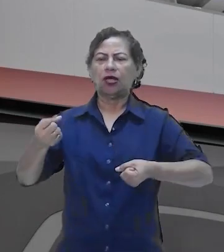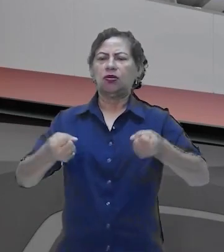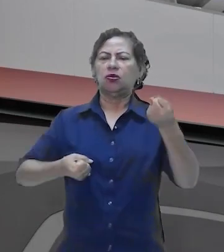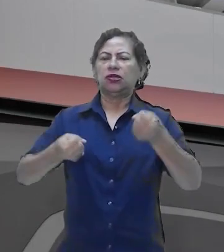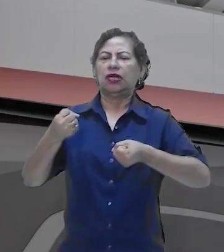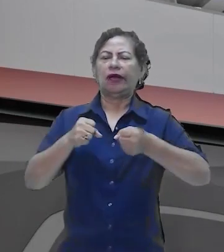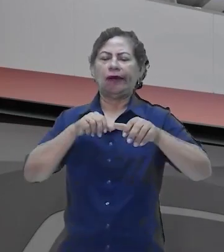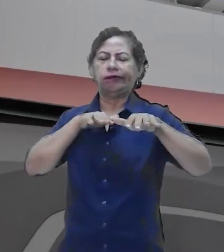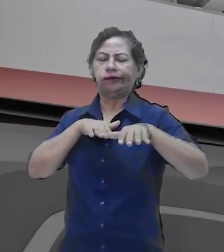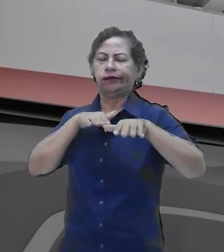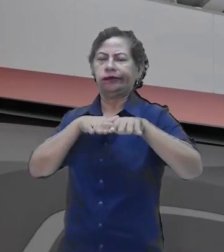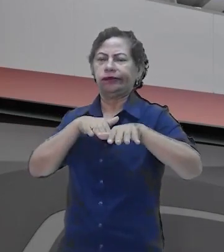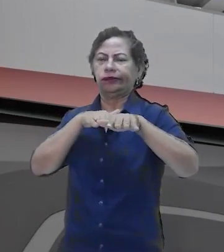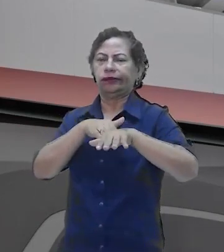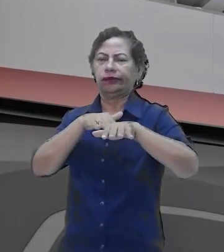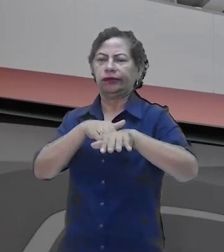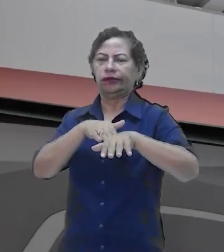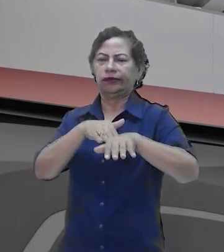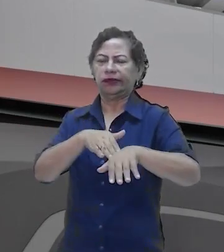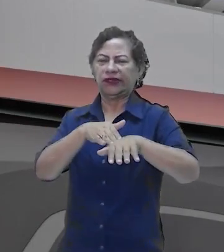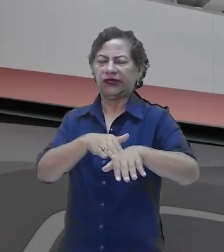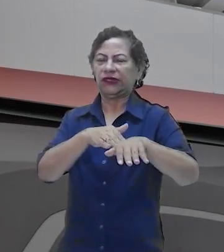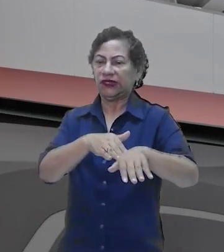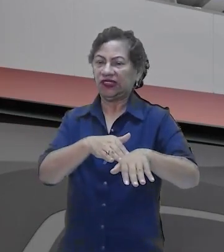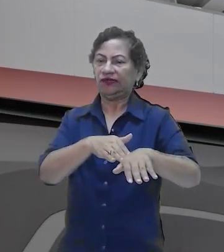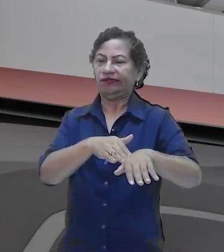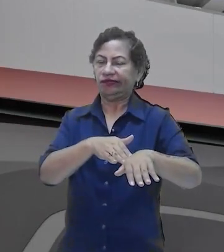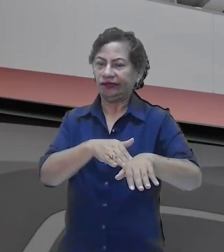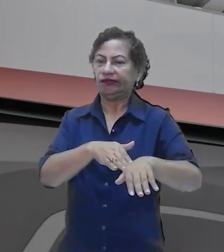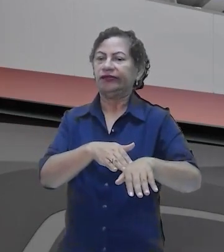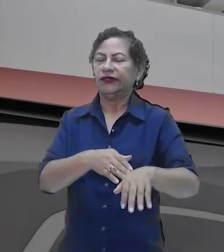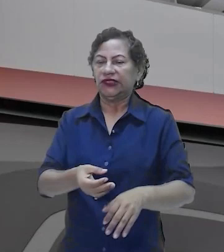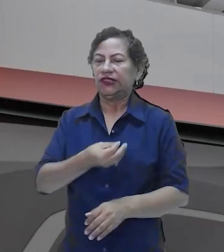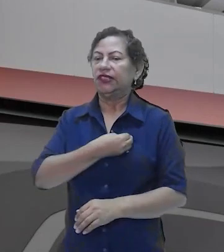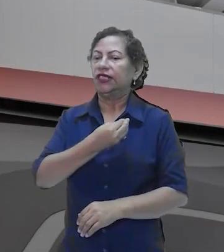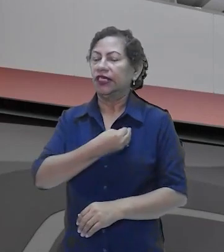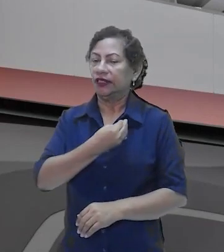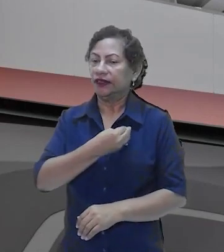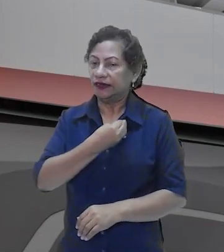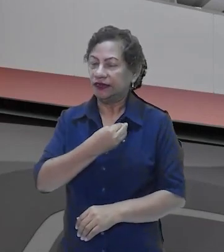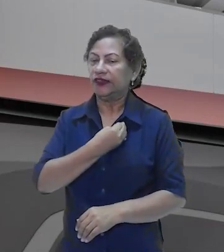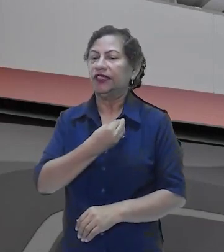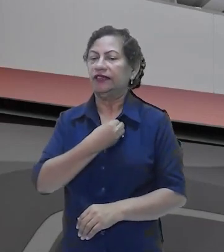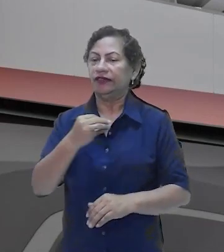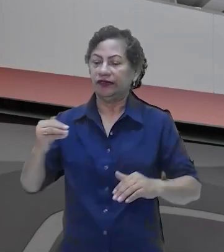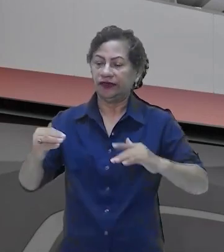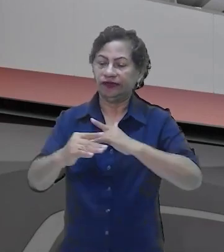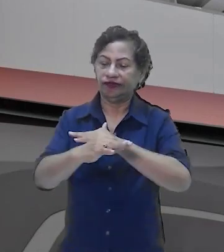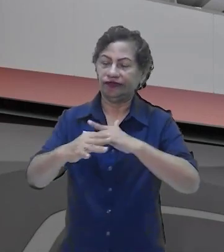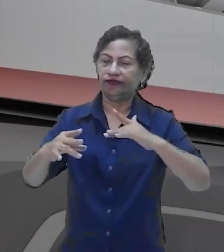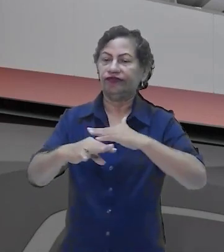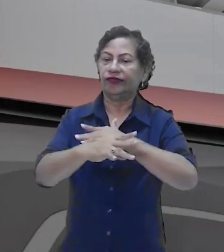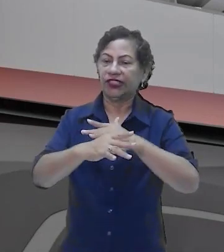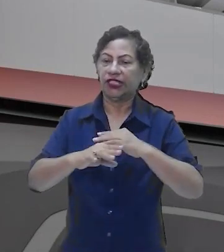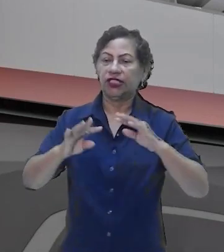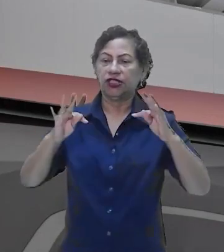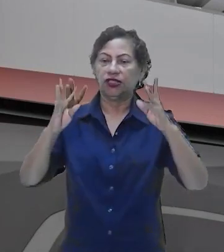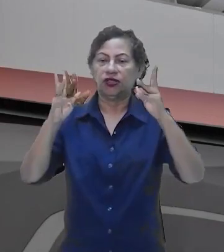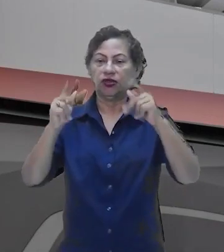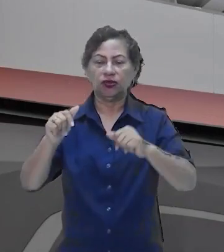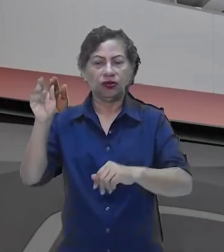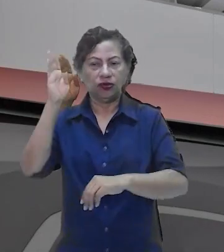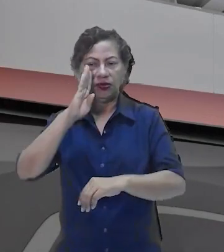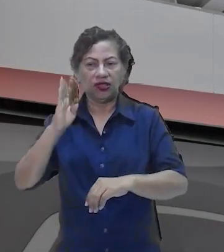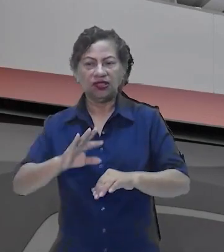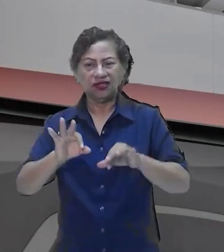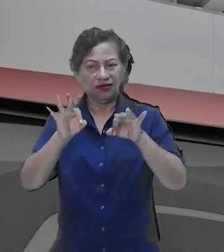congestionadas. Essa é a realidade, dos grandes centros urbanos de todo o Brasil, tá certo?